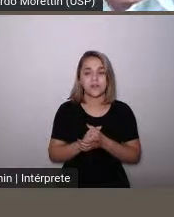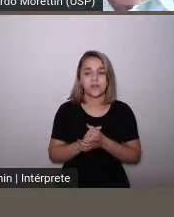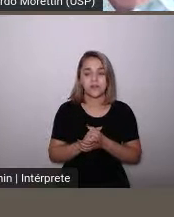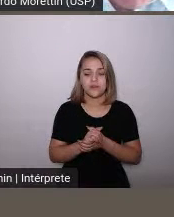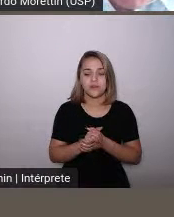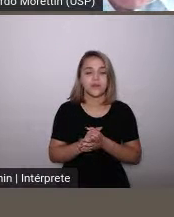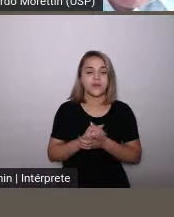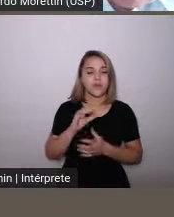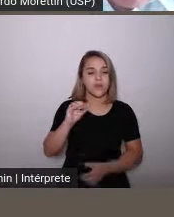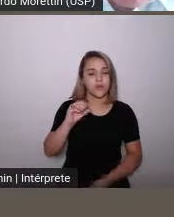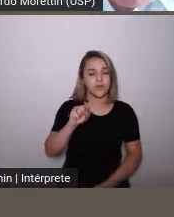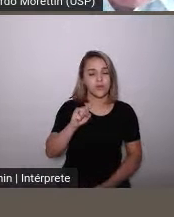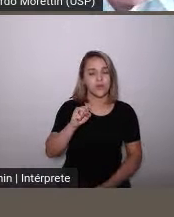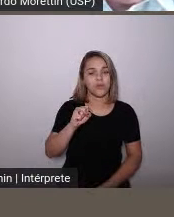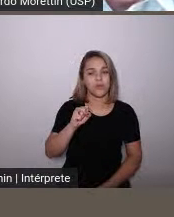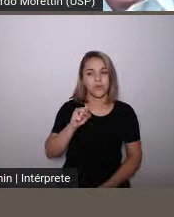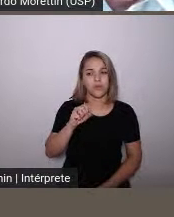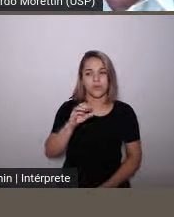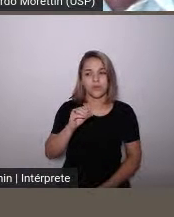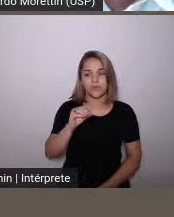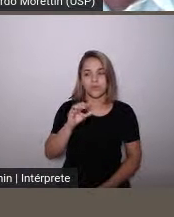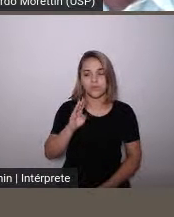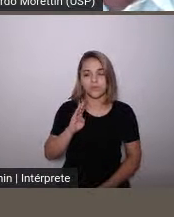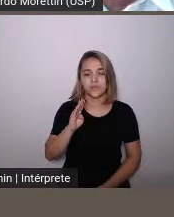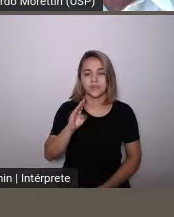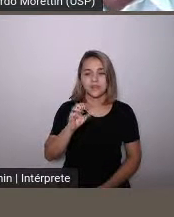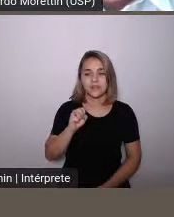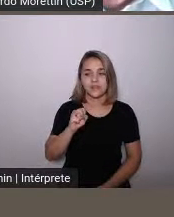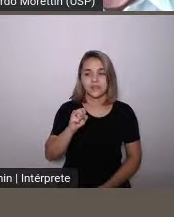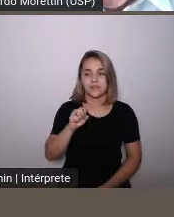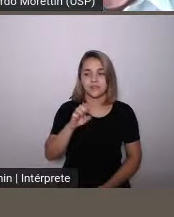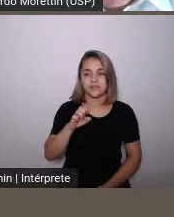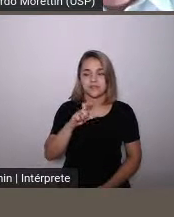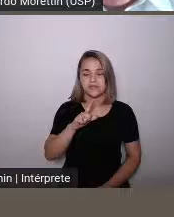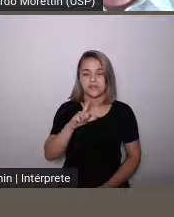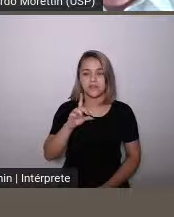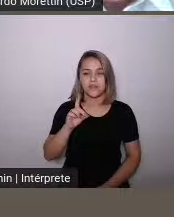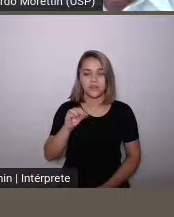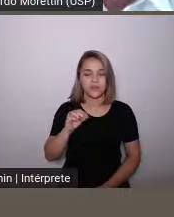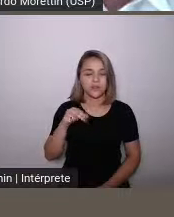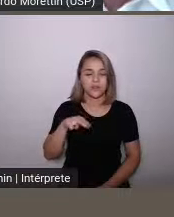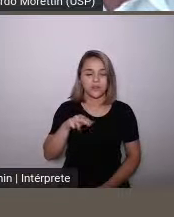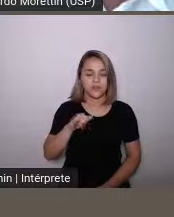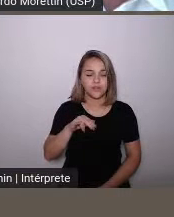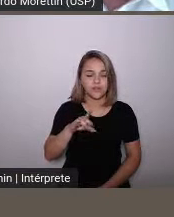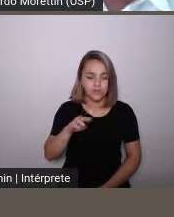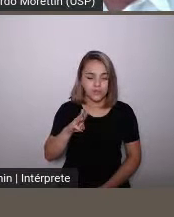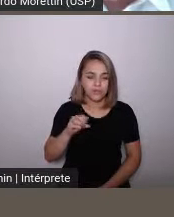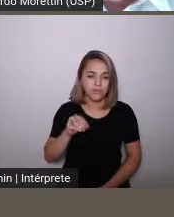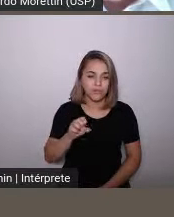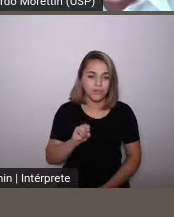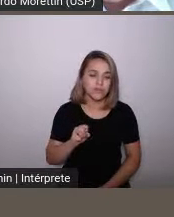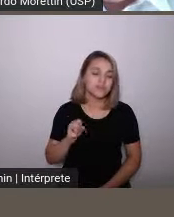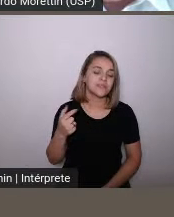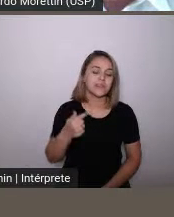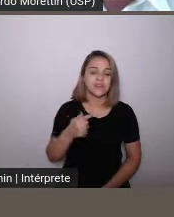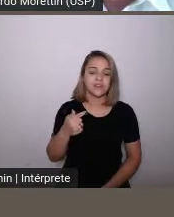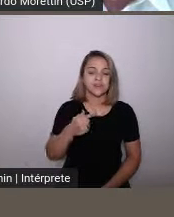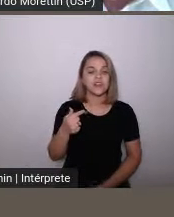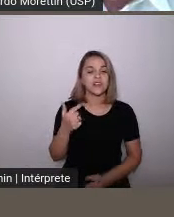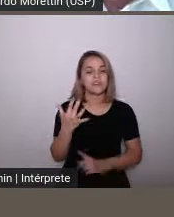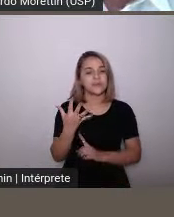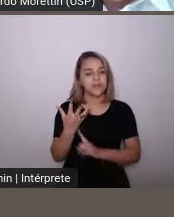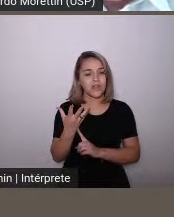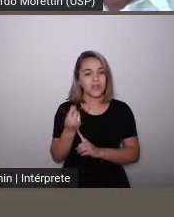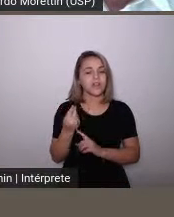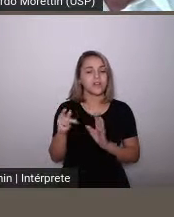eu vou mostrar aqui algumas, como demonstrou Ismael nesse trabalho seminal, Sétima Arte, um Culto Moderno.